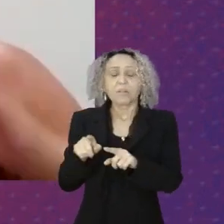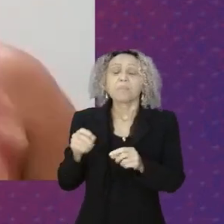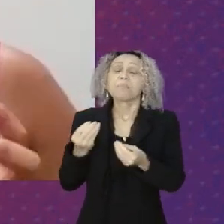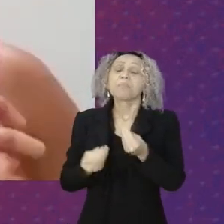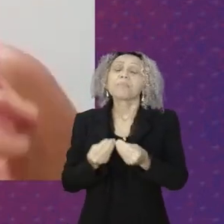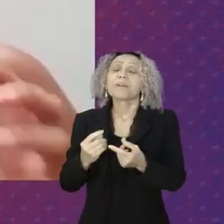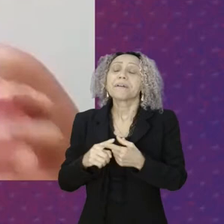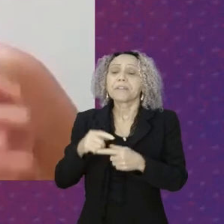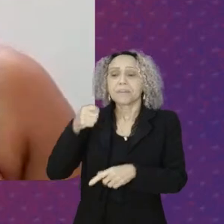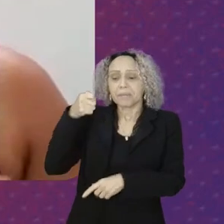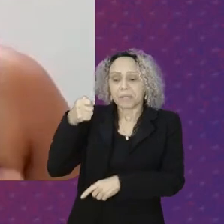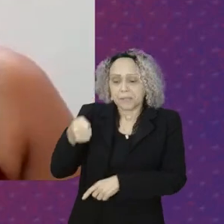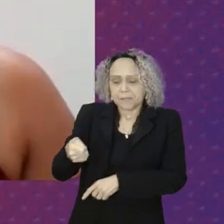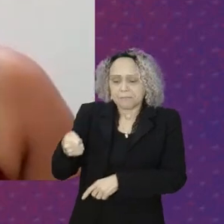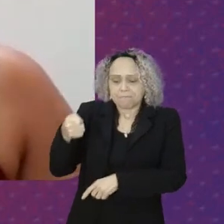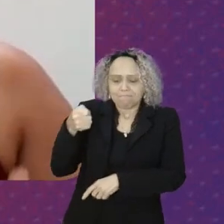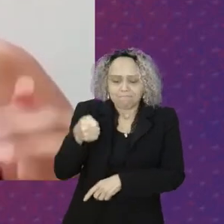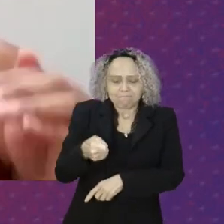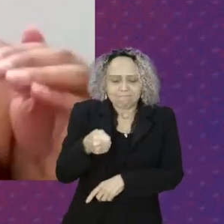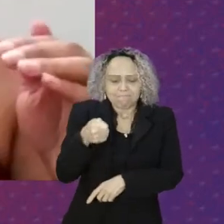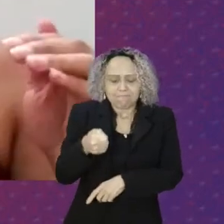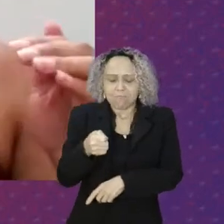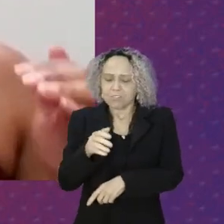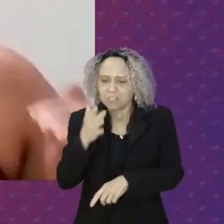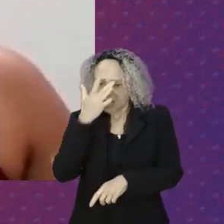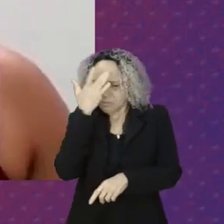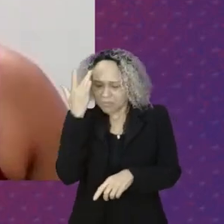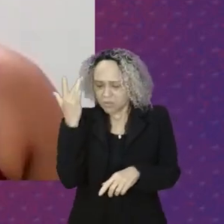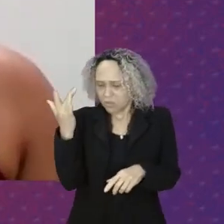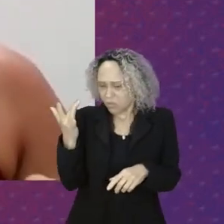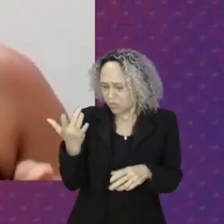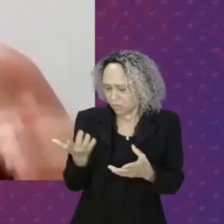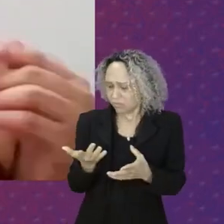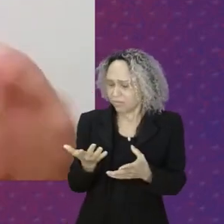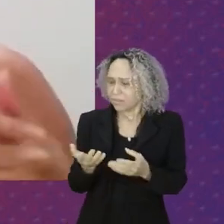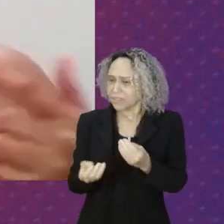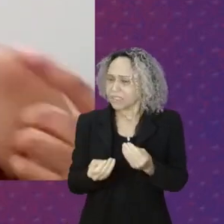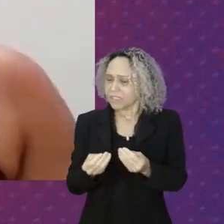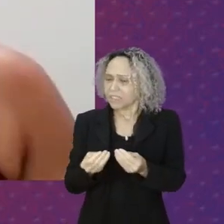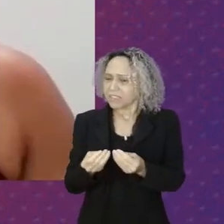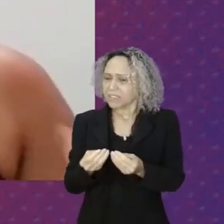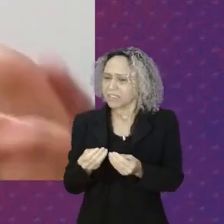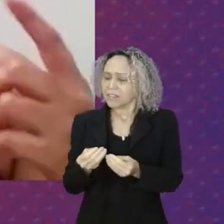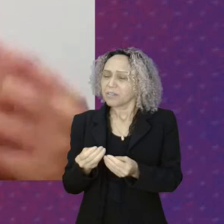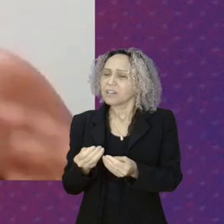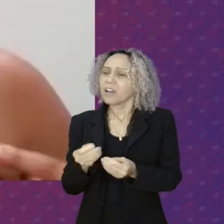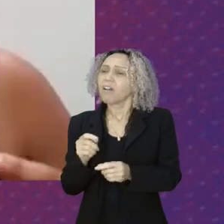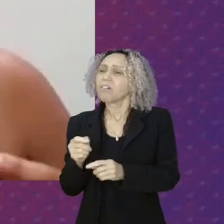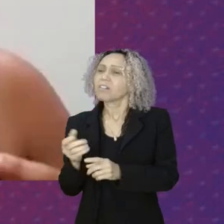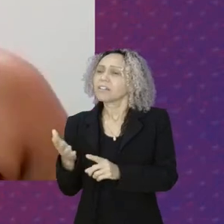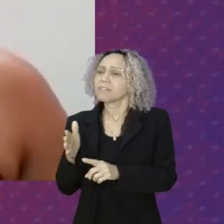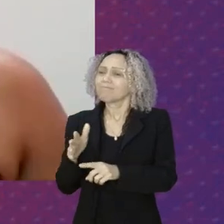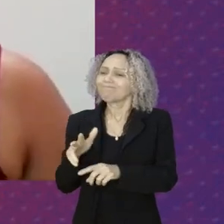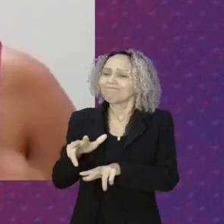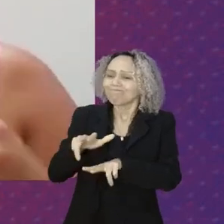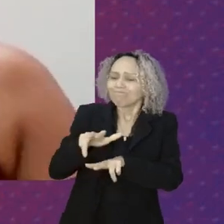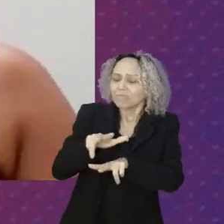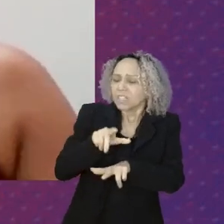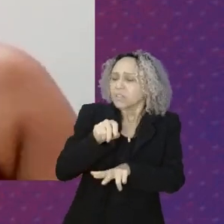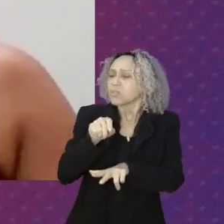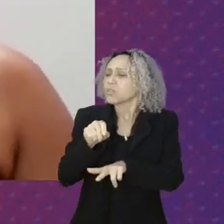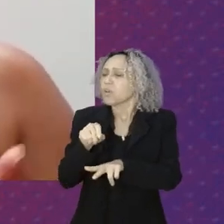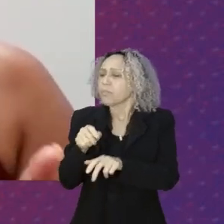foi construída para necessariamente manter e naturalizar desigualdade